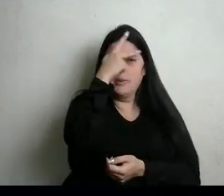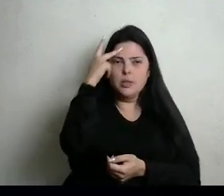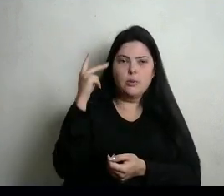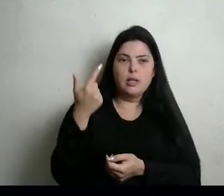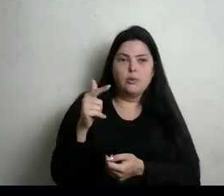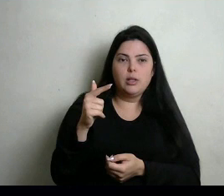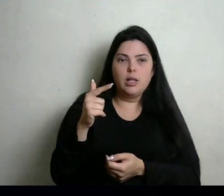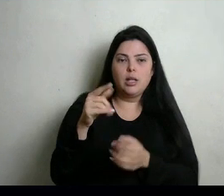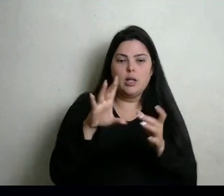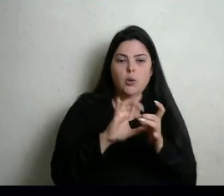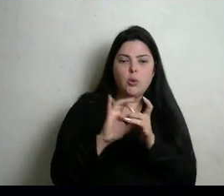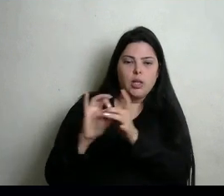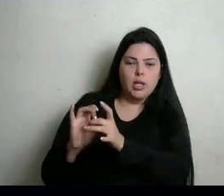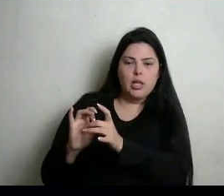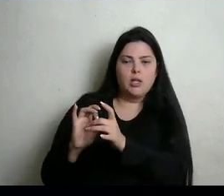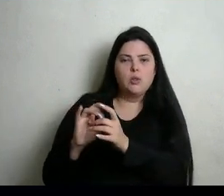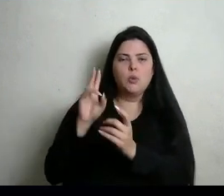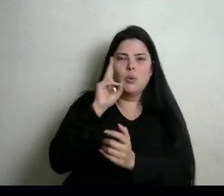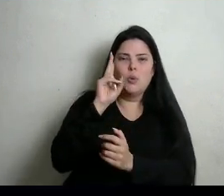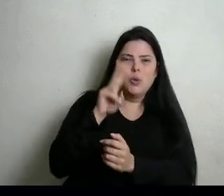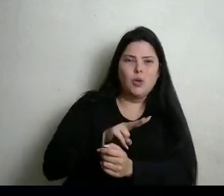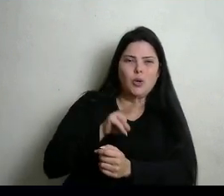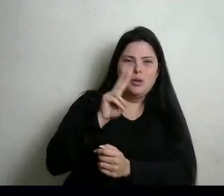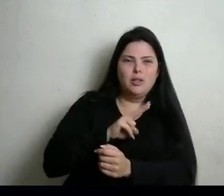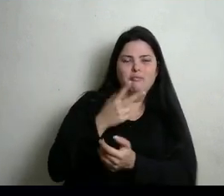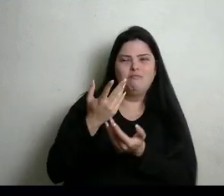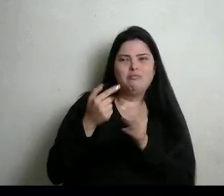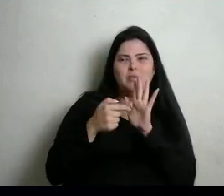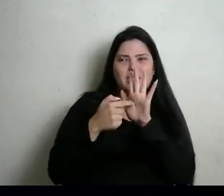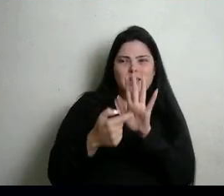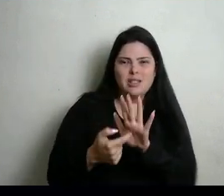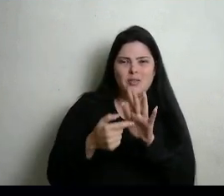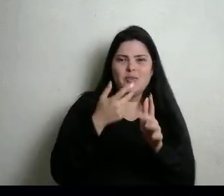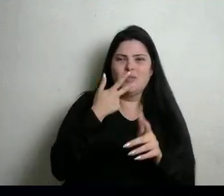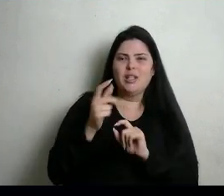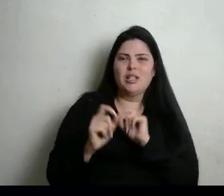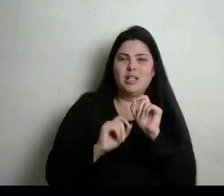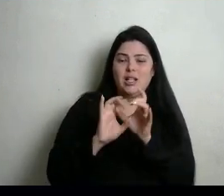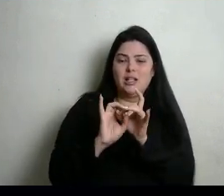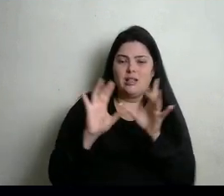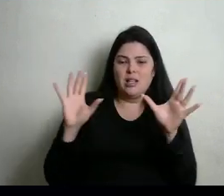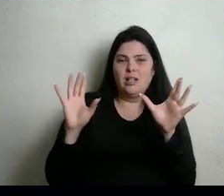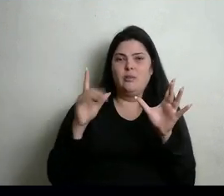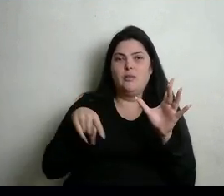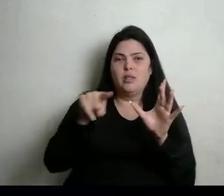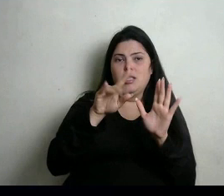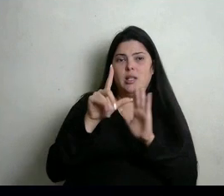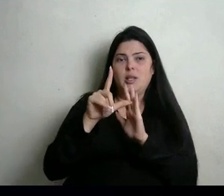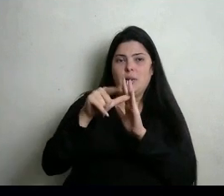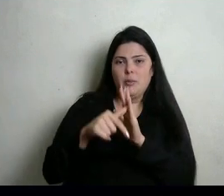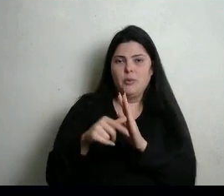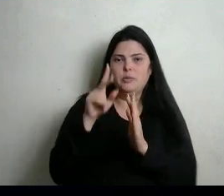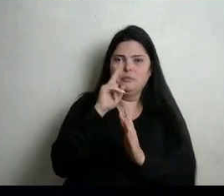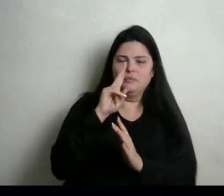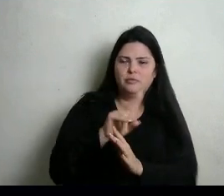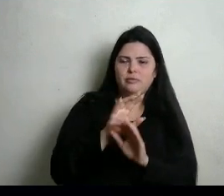contexto olhe esse código, e essa apresentação aqui vai estar disponível para vocês depois olharem melhor e verem o